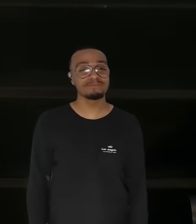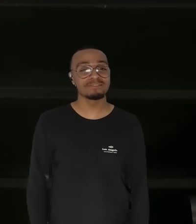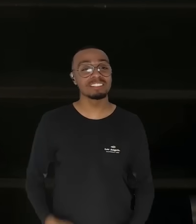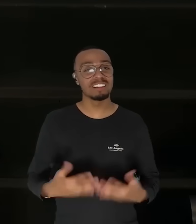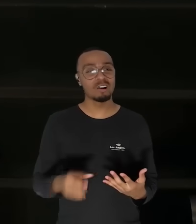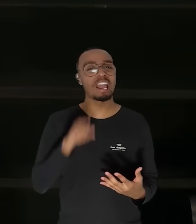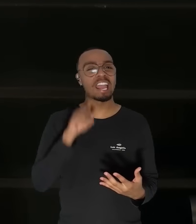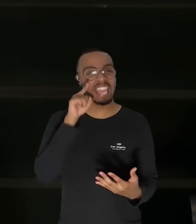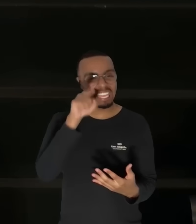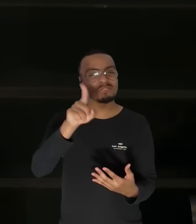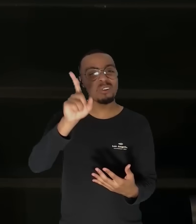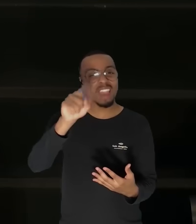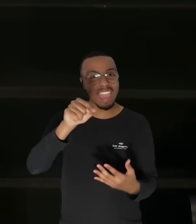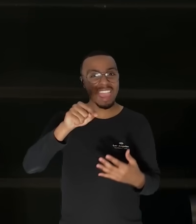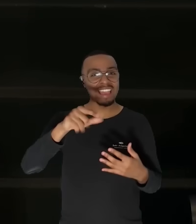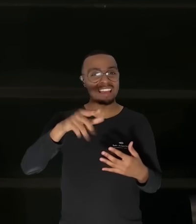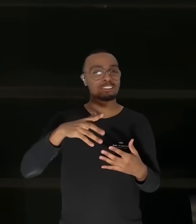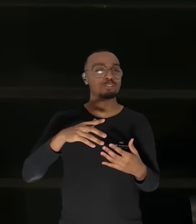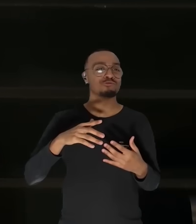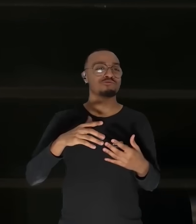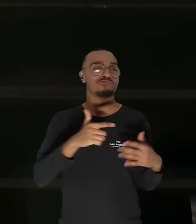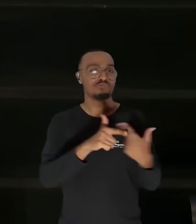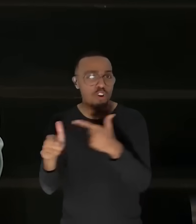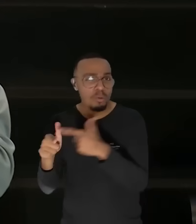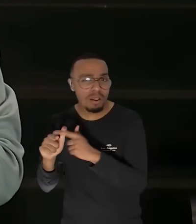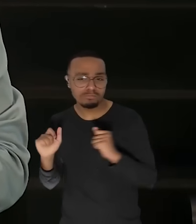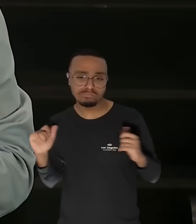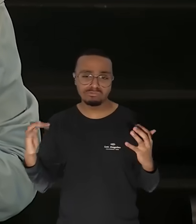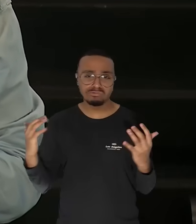Quantas tempestades em segredo a gente carrega.